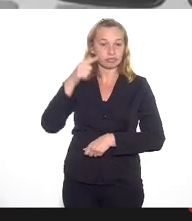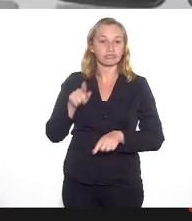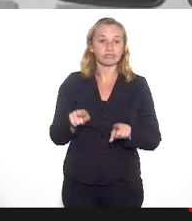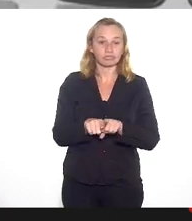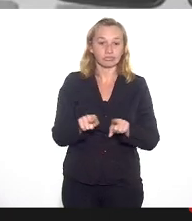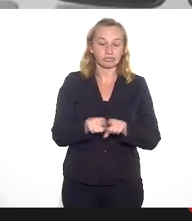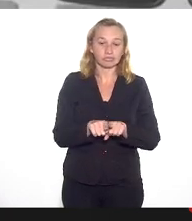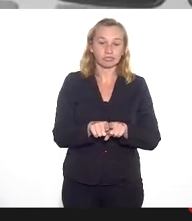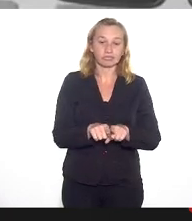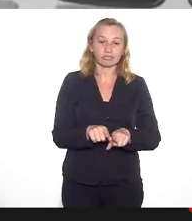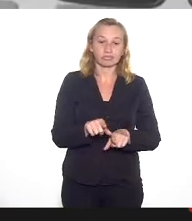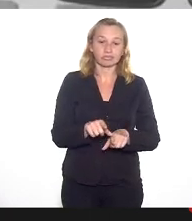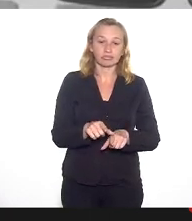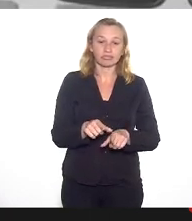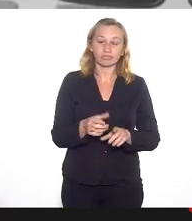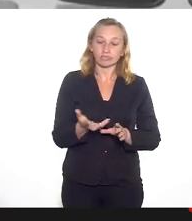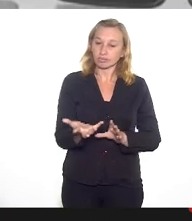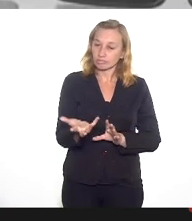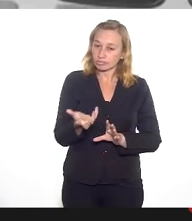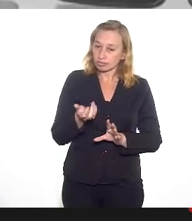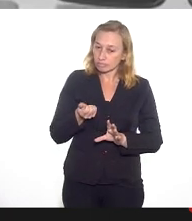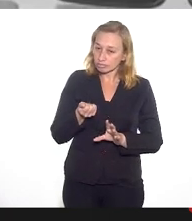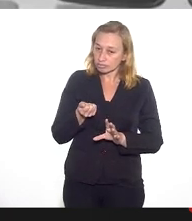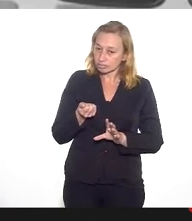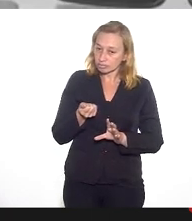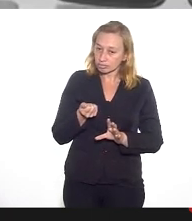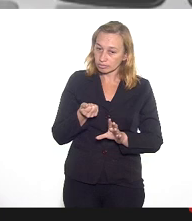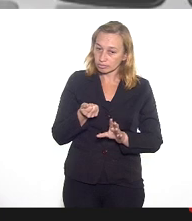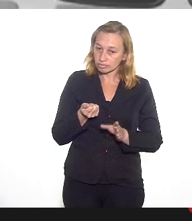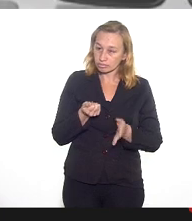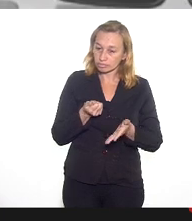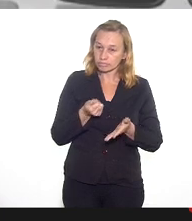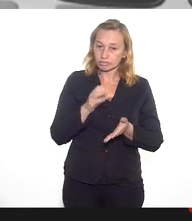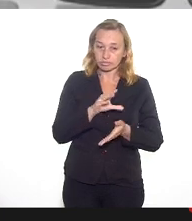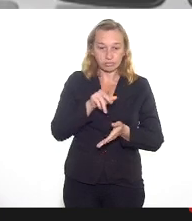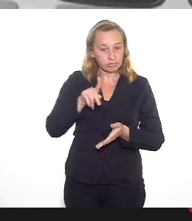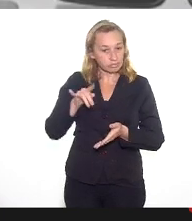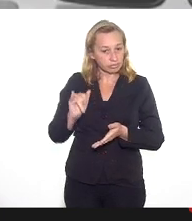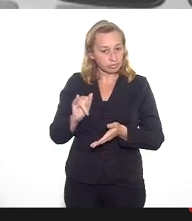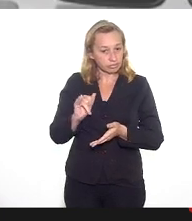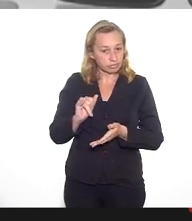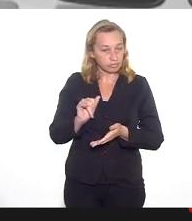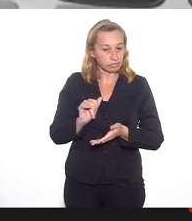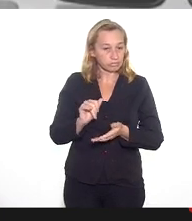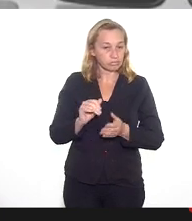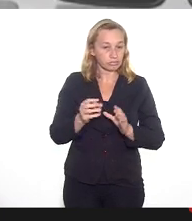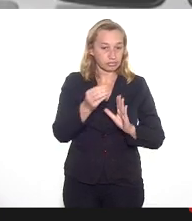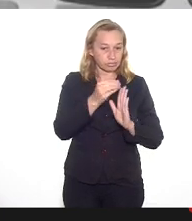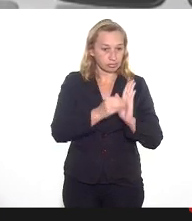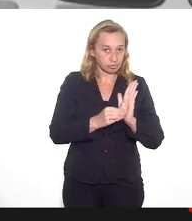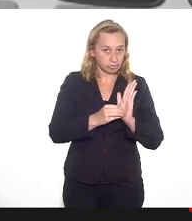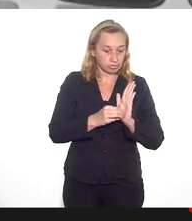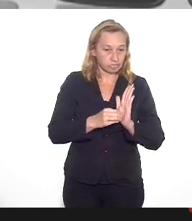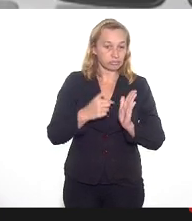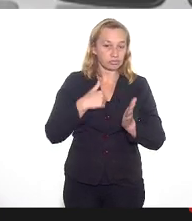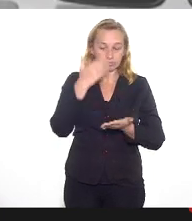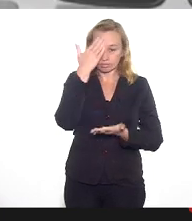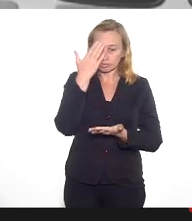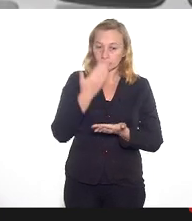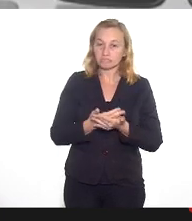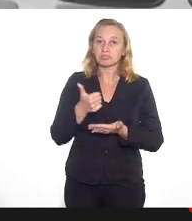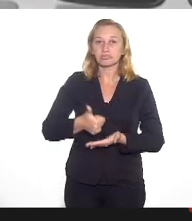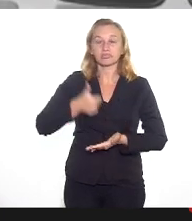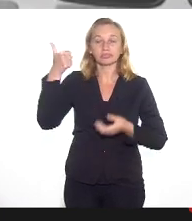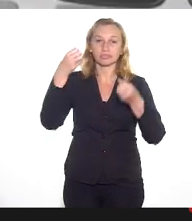optar por recebê-las por parte da CPI, mediante o ofício. Eu acredito que será